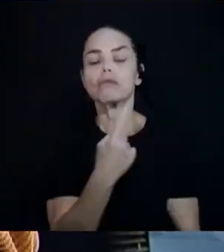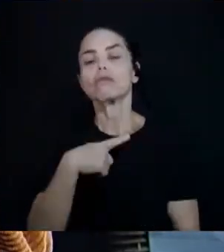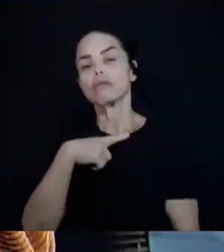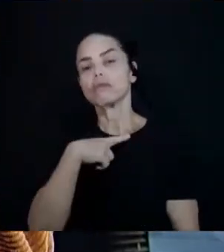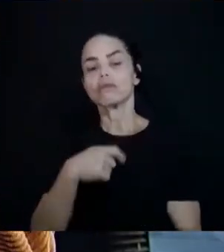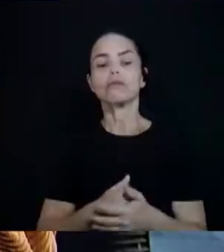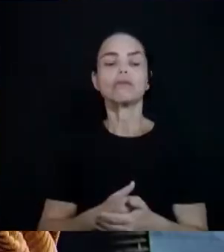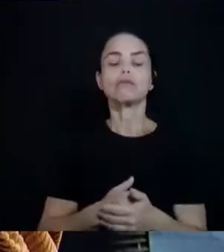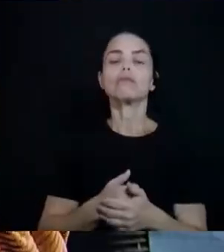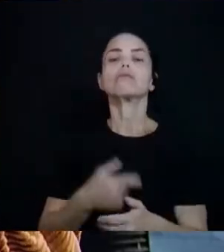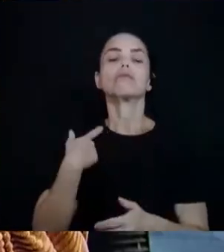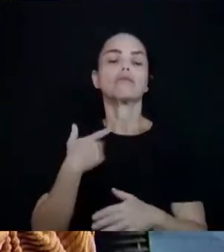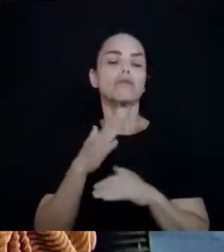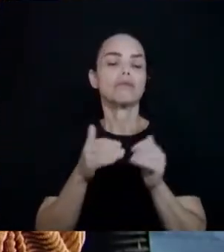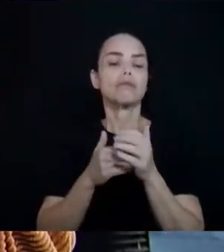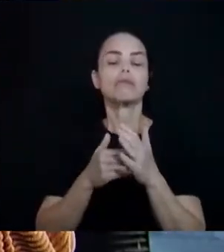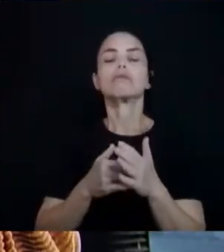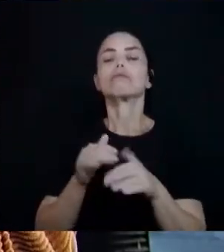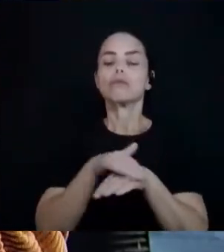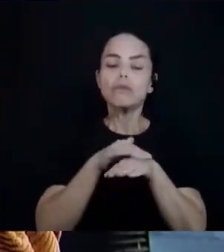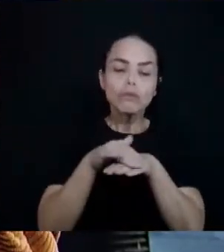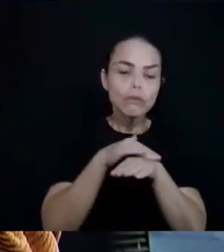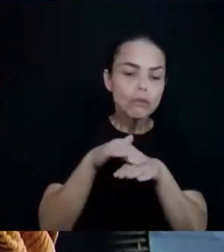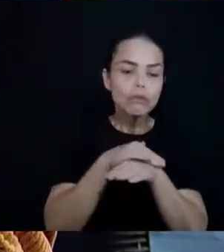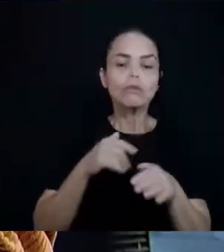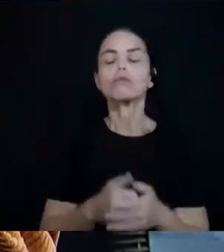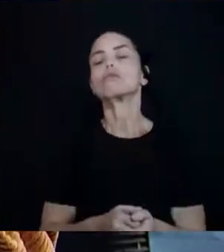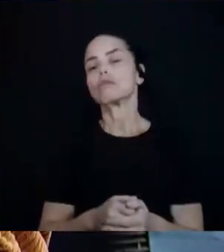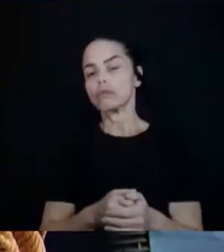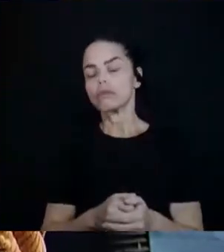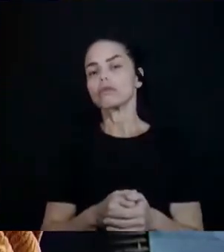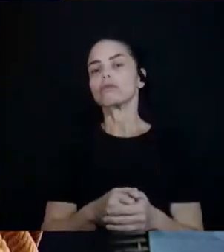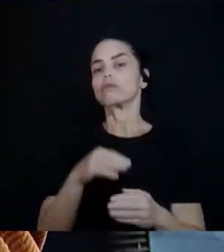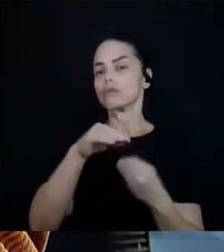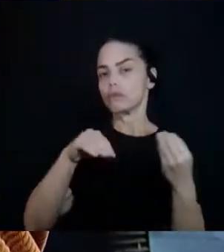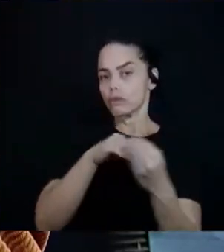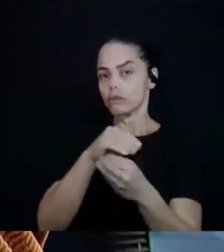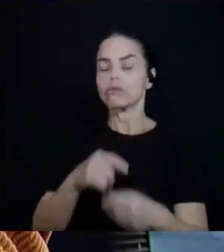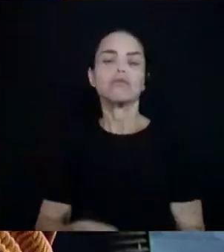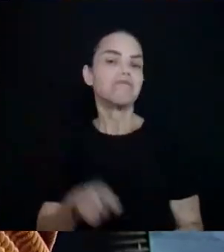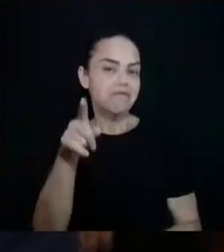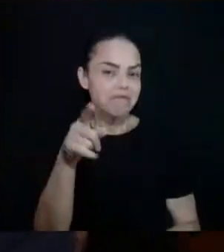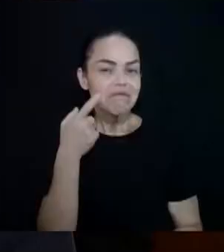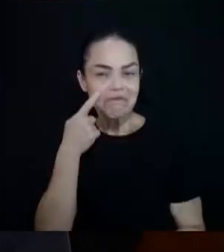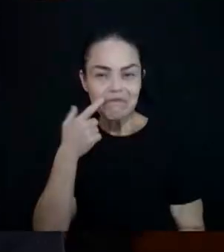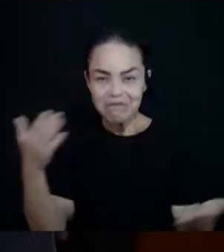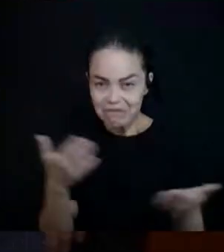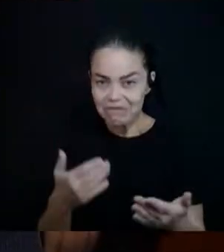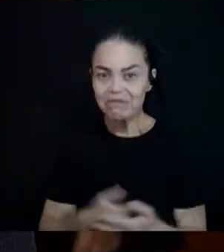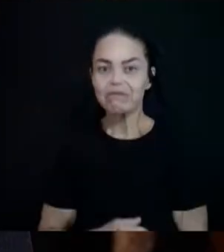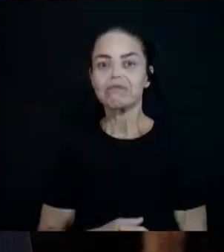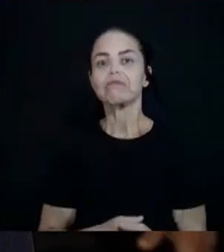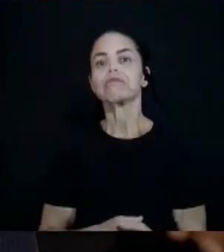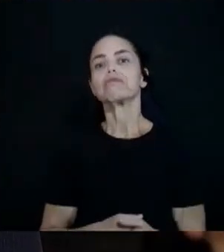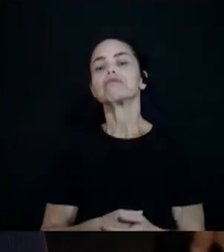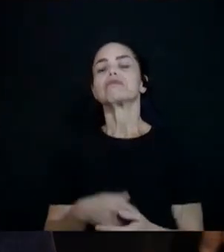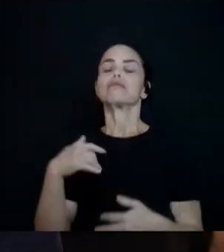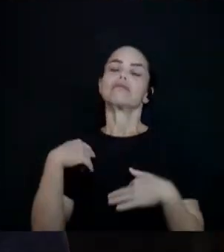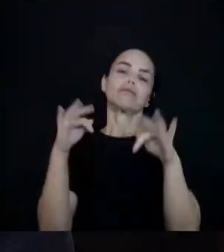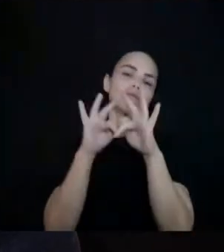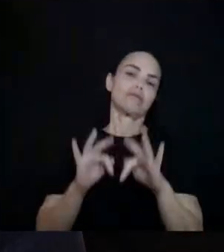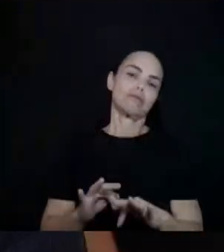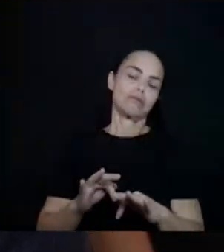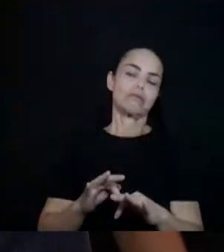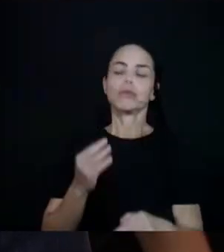acompanhamos tudo e conversamos aqui com os envolvidos e você confere a partir de agora. Estou muito feliz, acho que vai ser uma